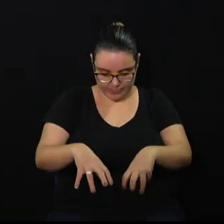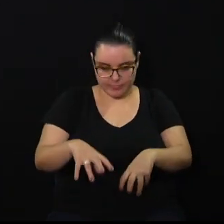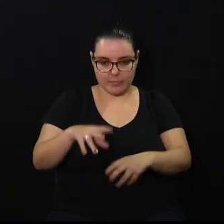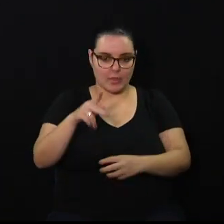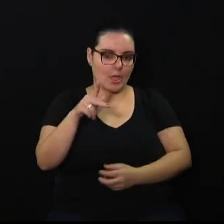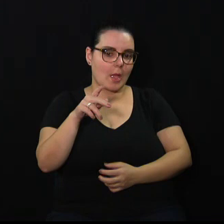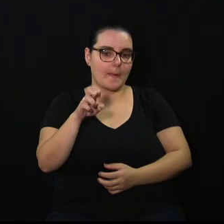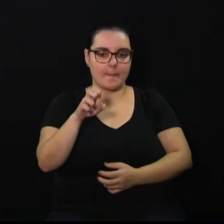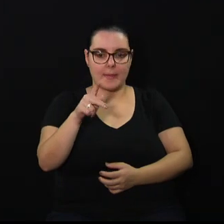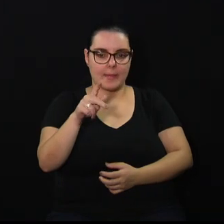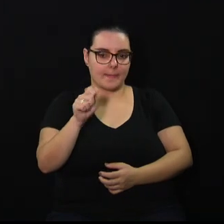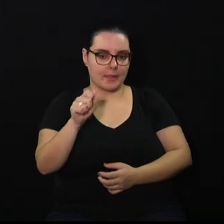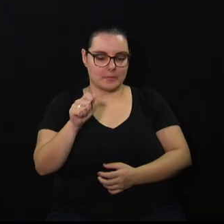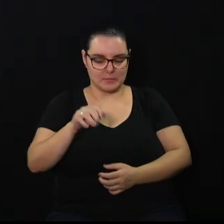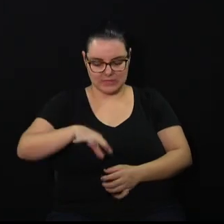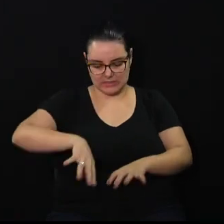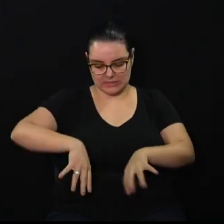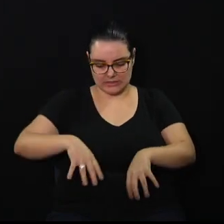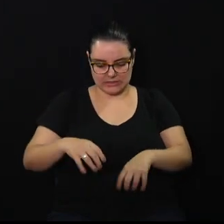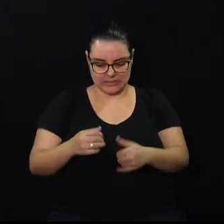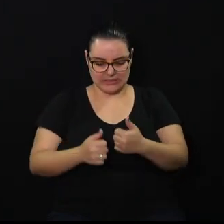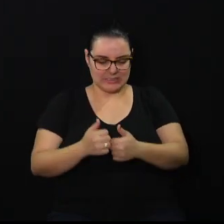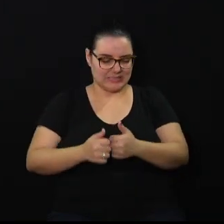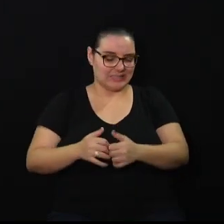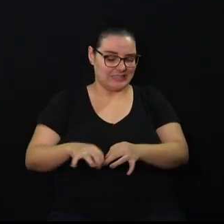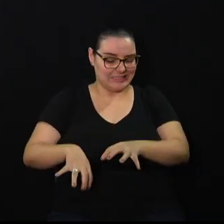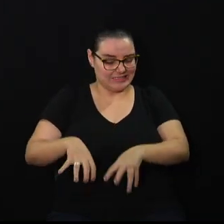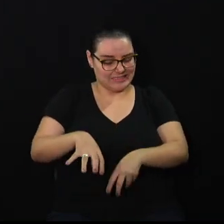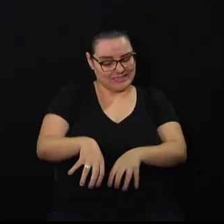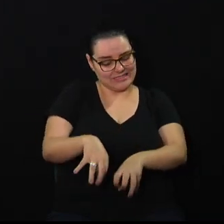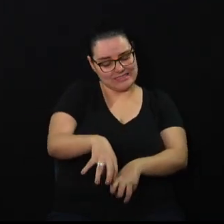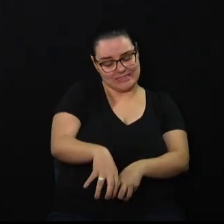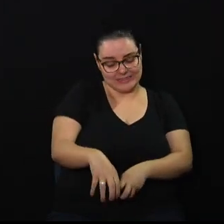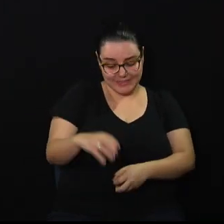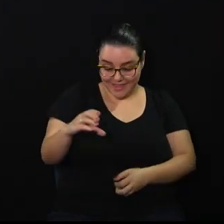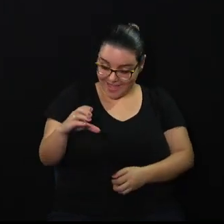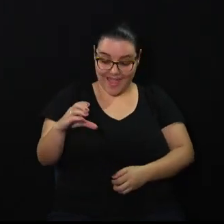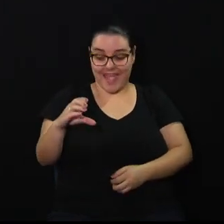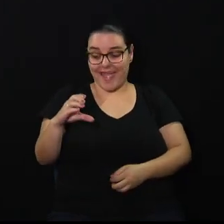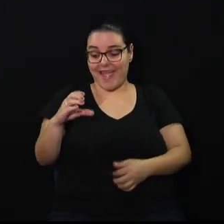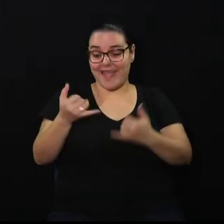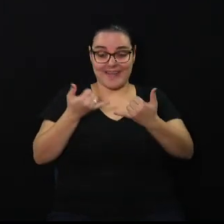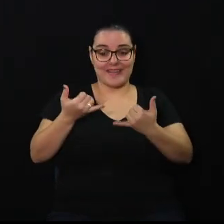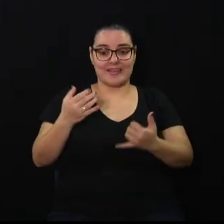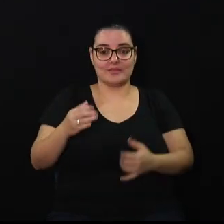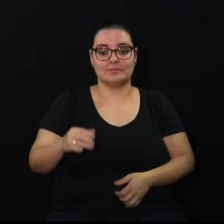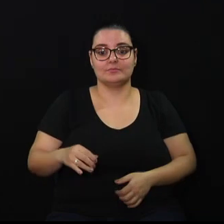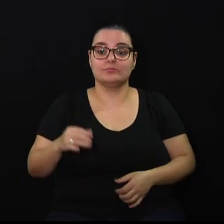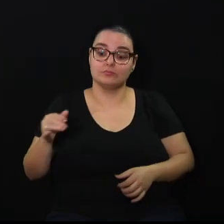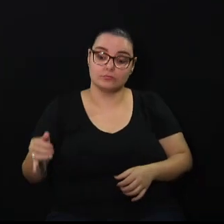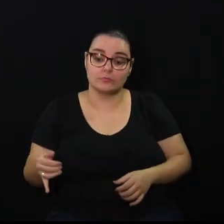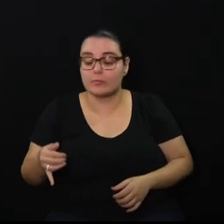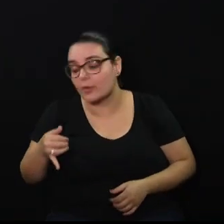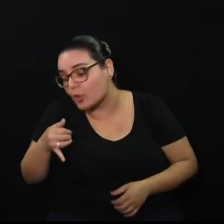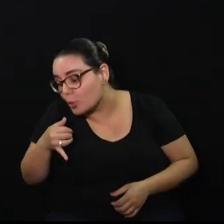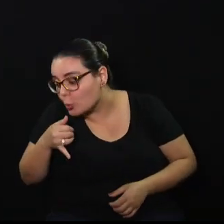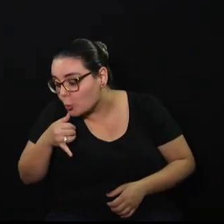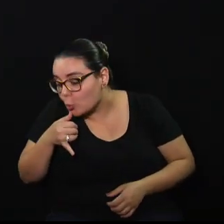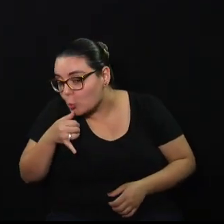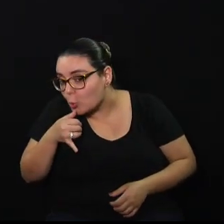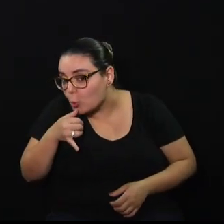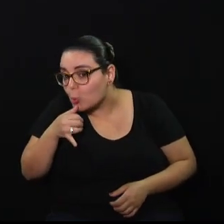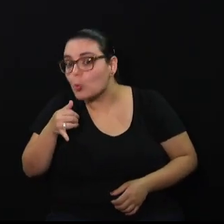nos grãos de arroz né e ali no meio vamos tomar o seu suquinho se ele já toma o